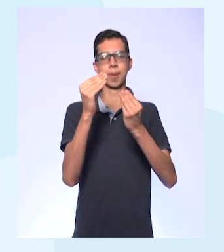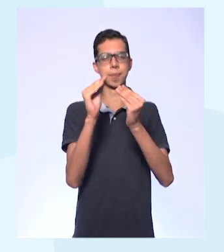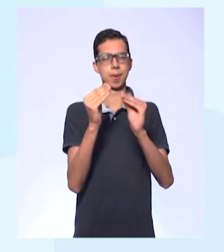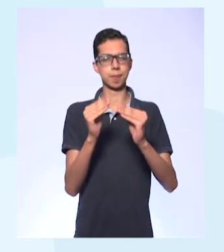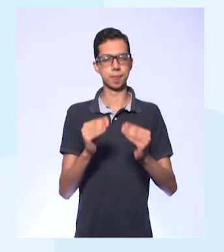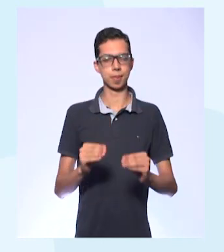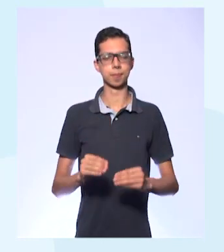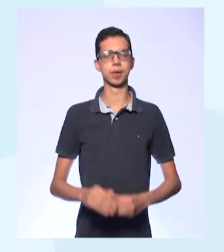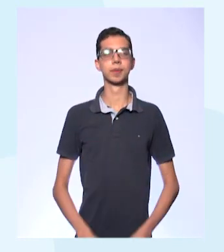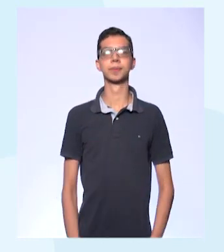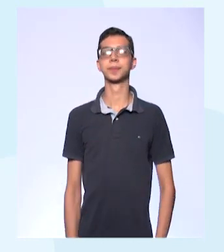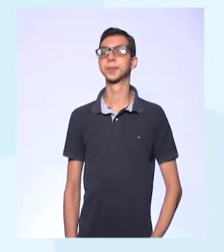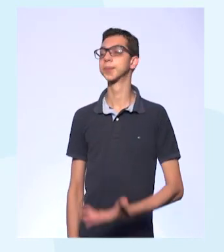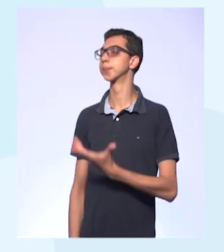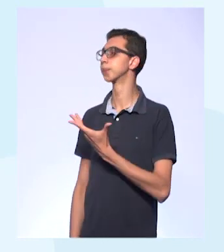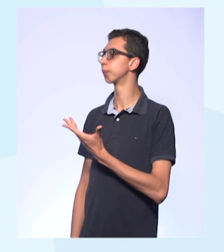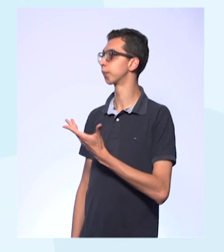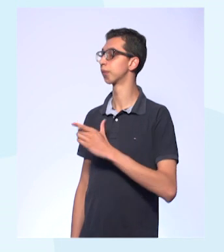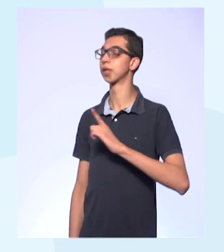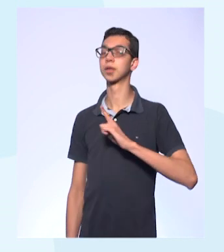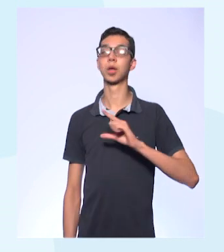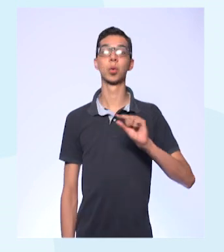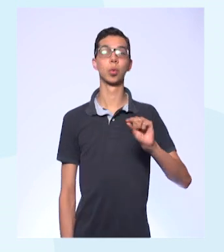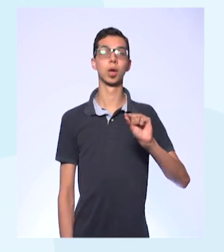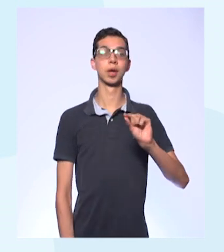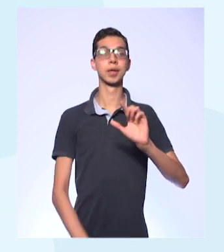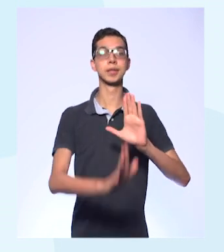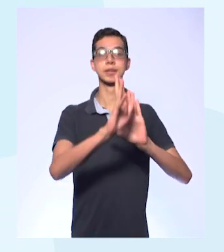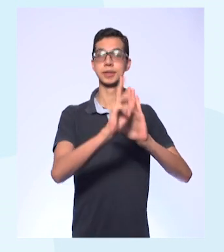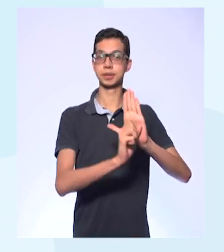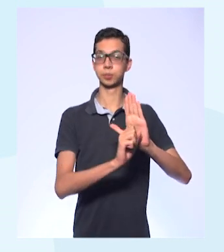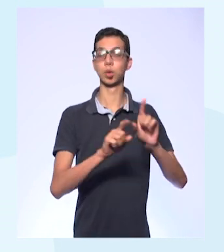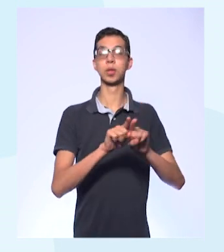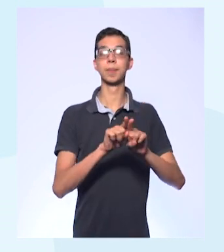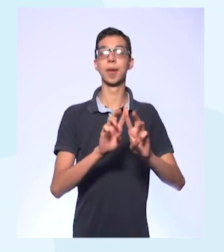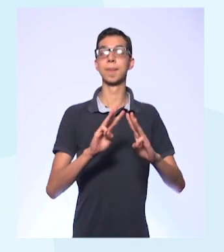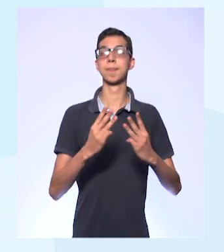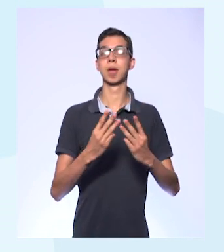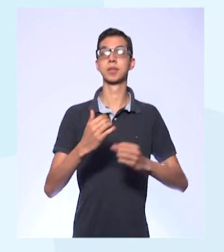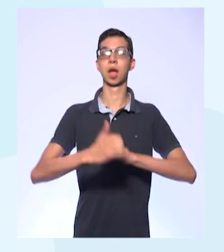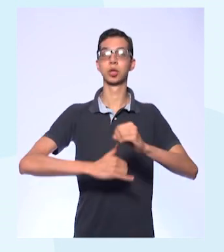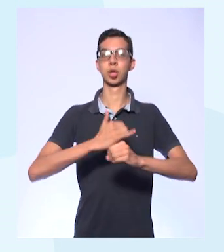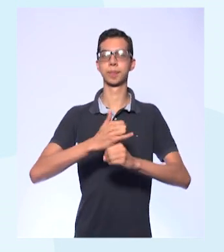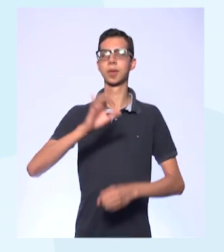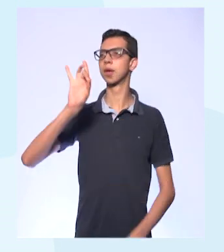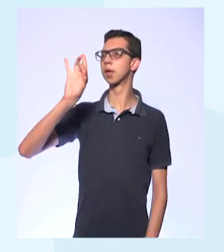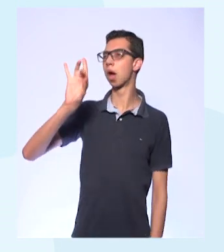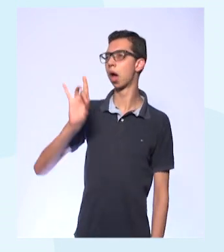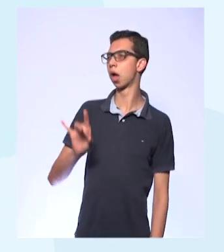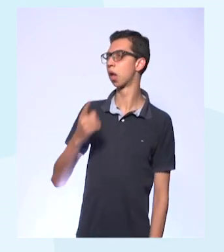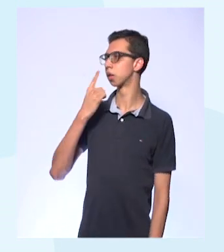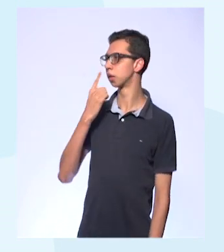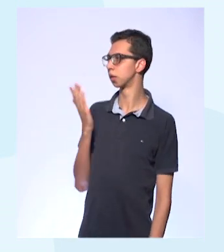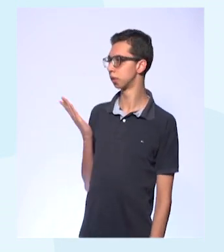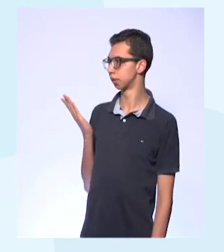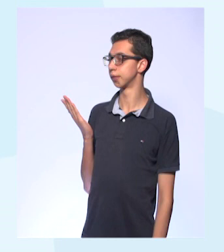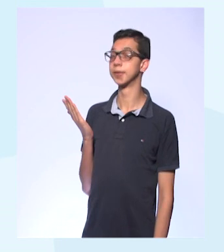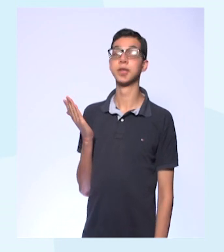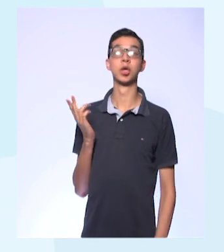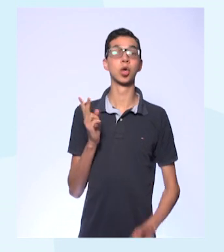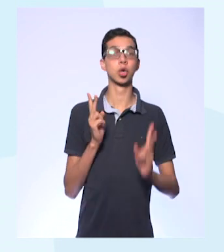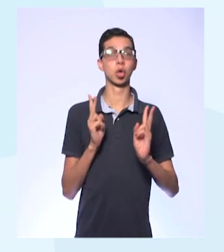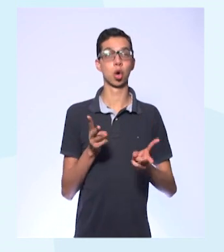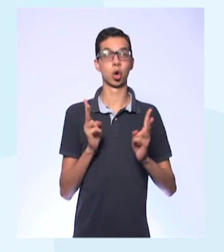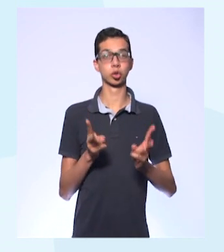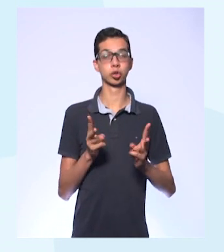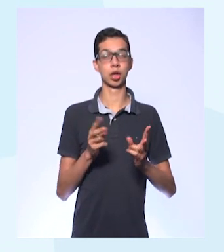printar a tela, eu tenho aí a simbologia e a massa atômica de cada um dos elementos. Dando continuidade nessa atividade,